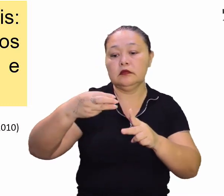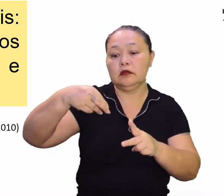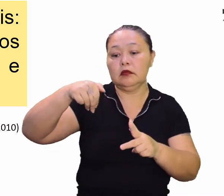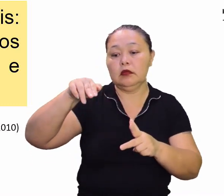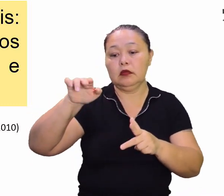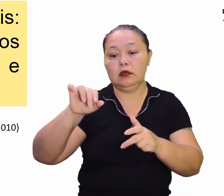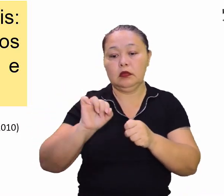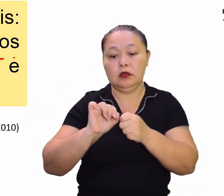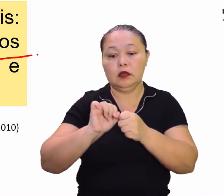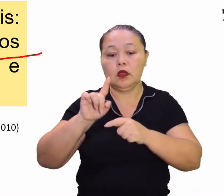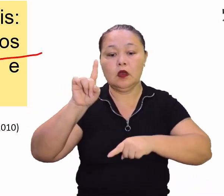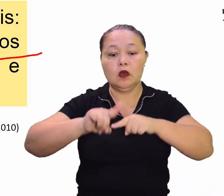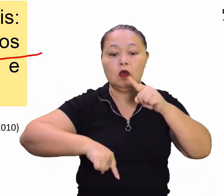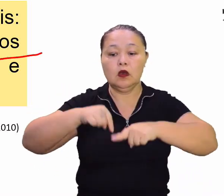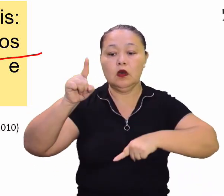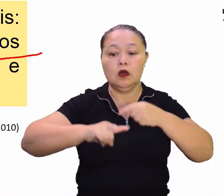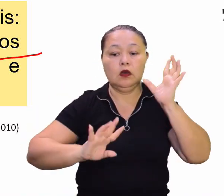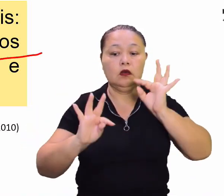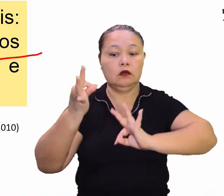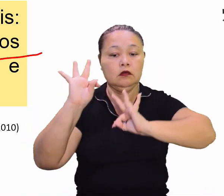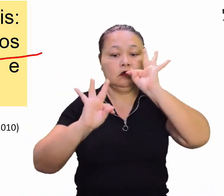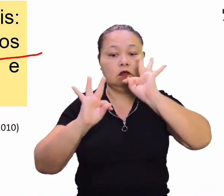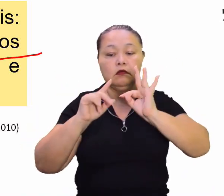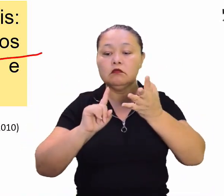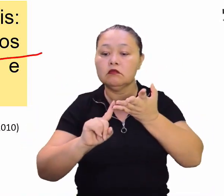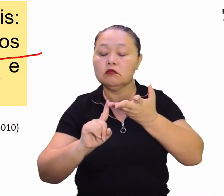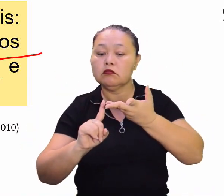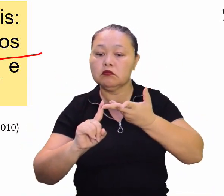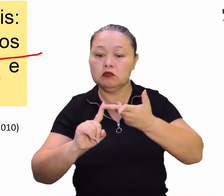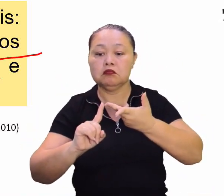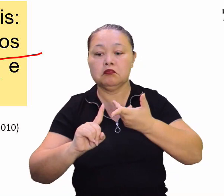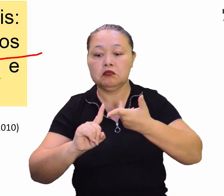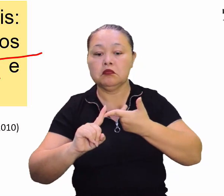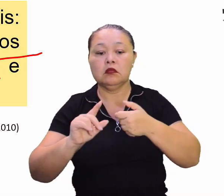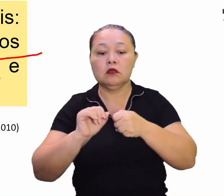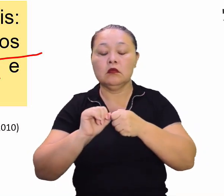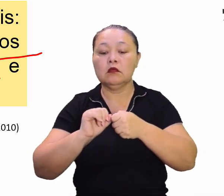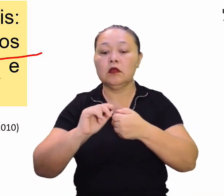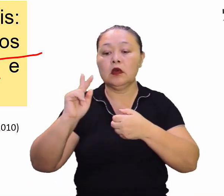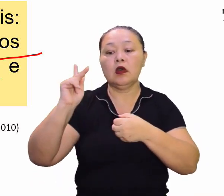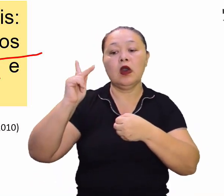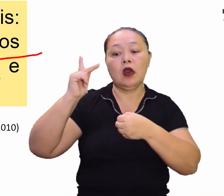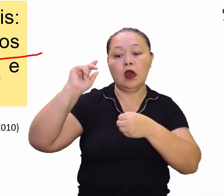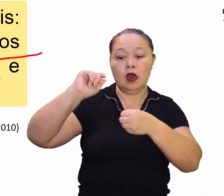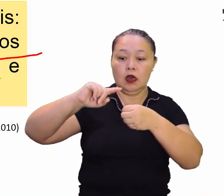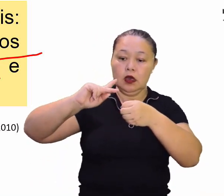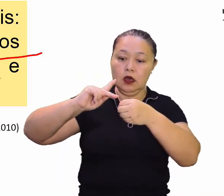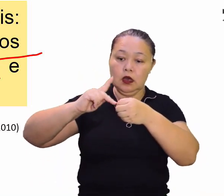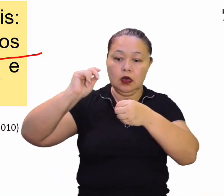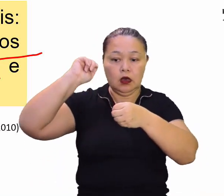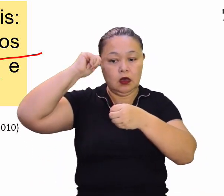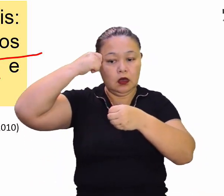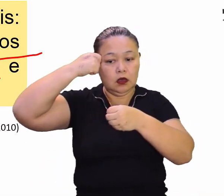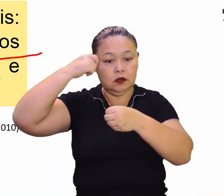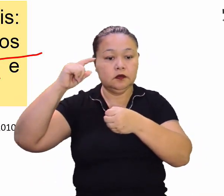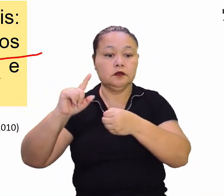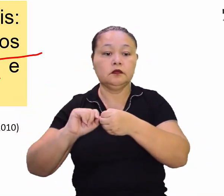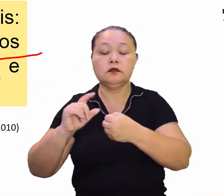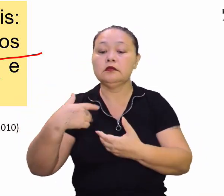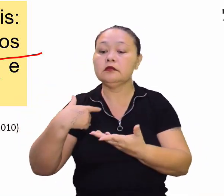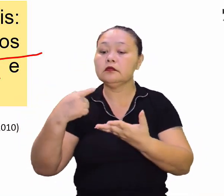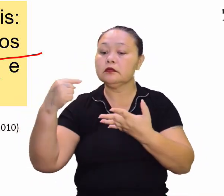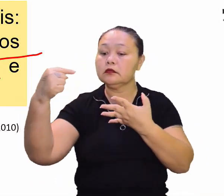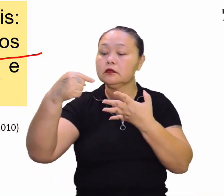máquinas, equipamentos de tecnologia de ponta e petroquímica. E aí a gente pode citar